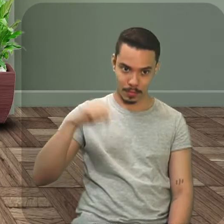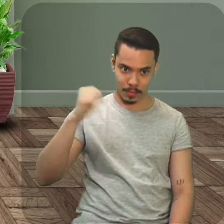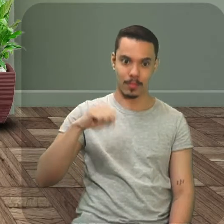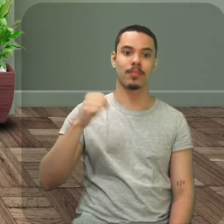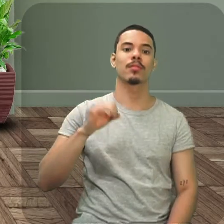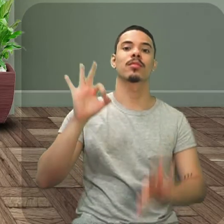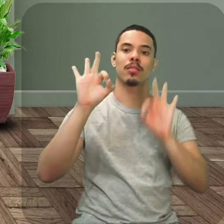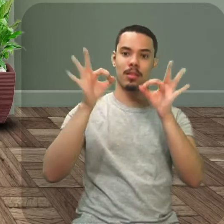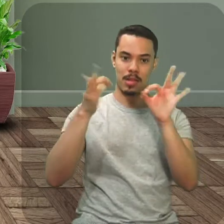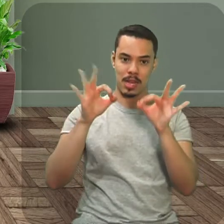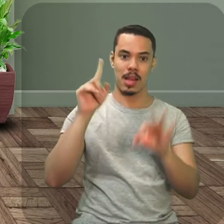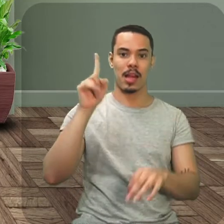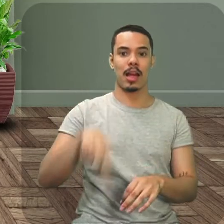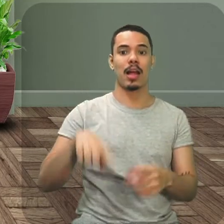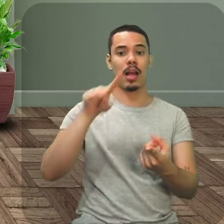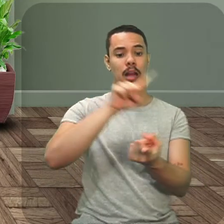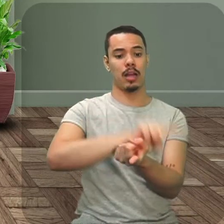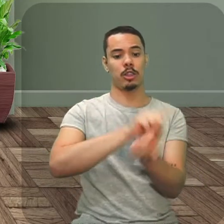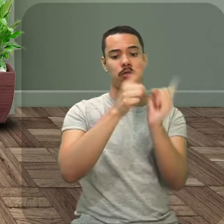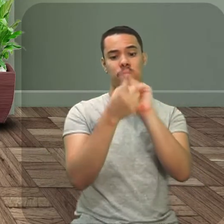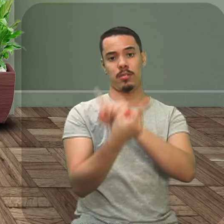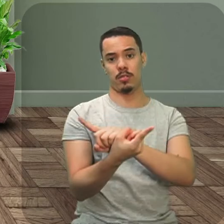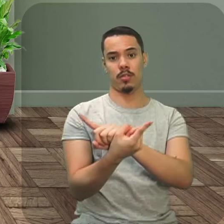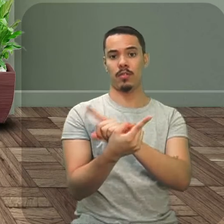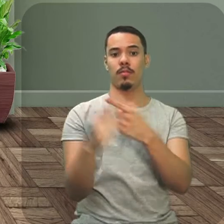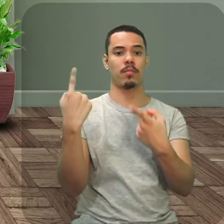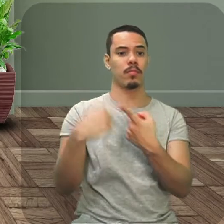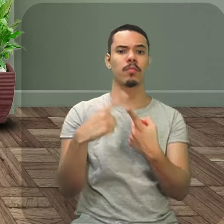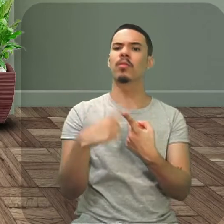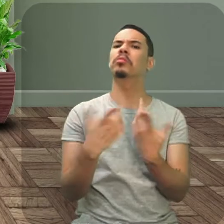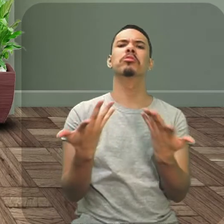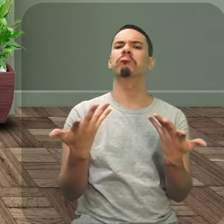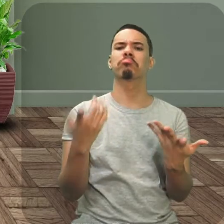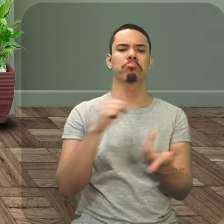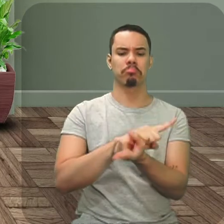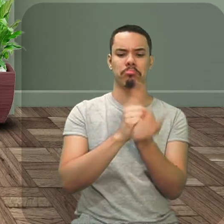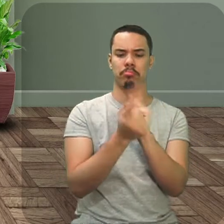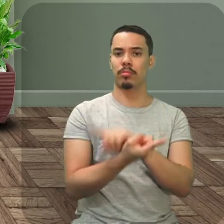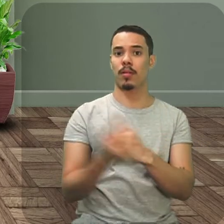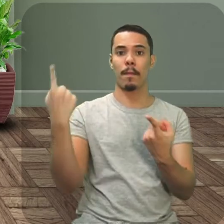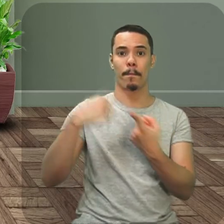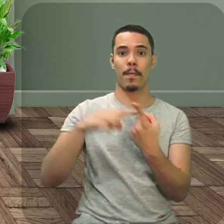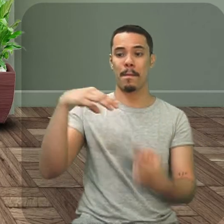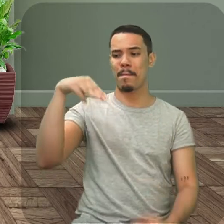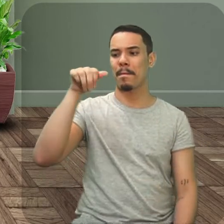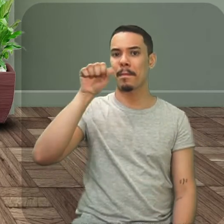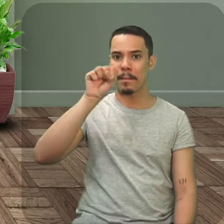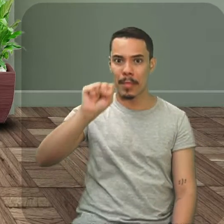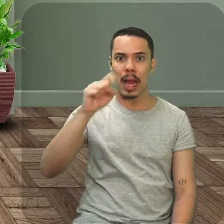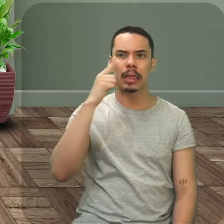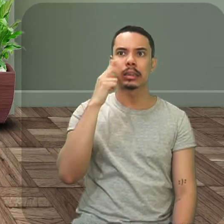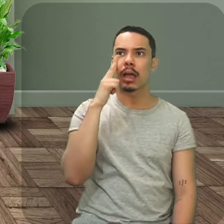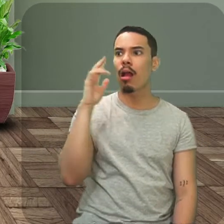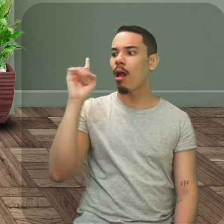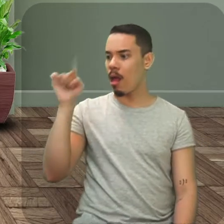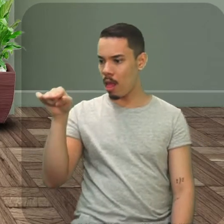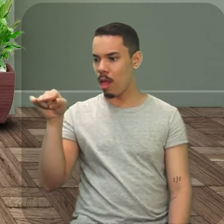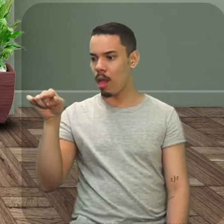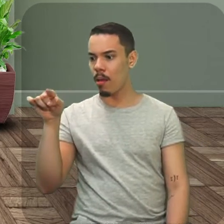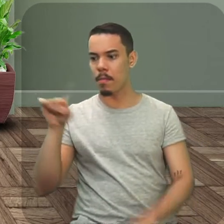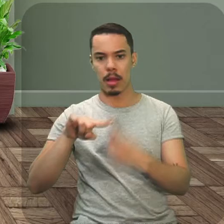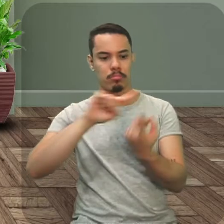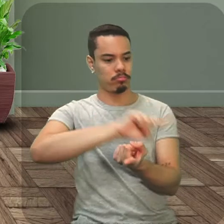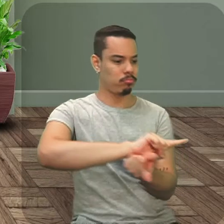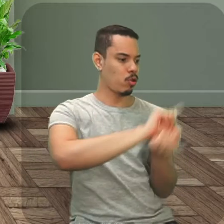muito bem é uma conjunção adversativa por quê que é uma conjunção adversativa porque tá dando uma ideia de uma posição